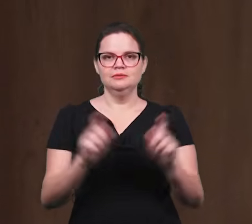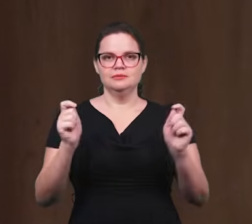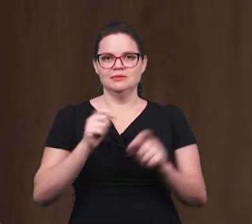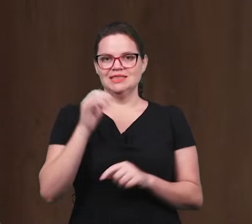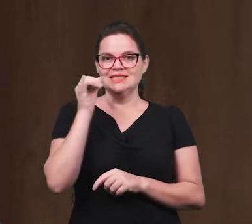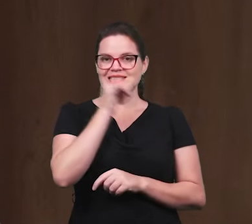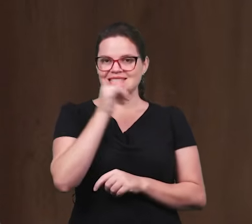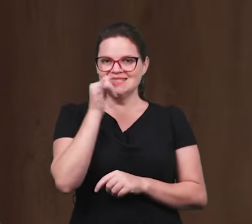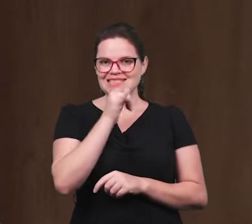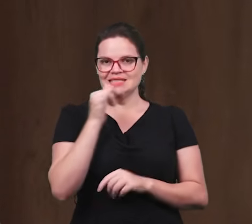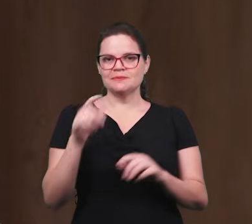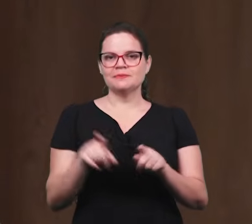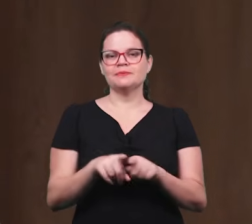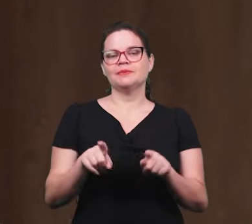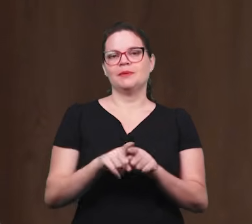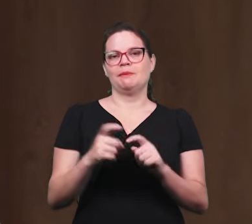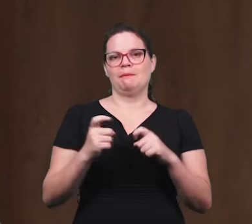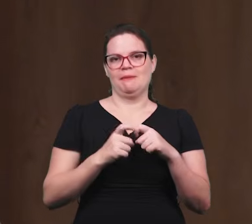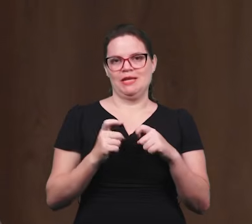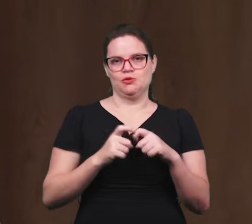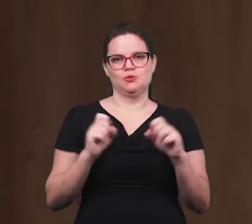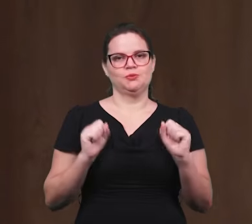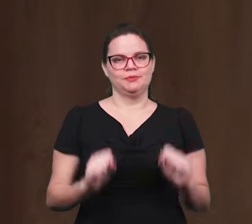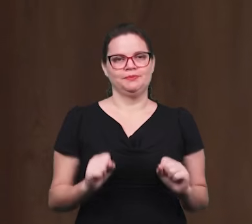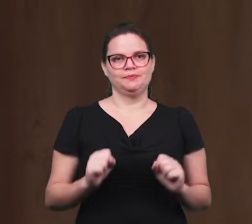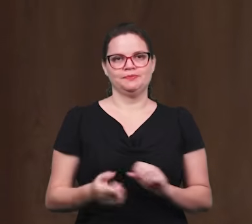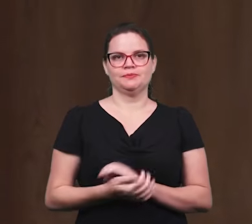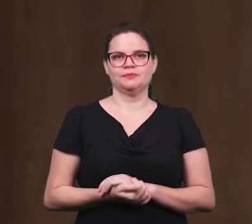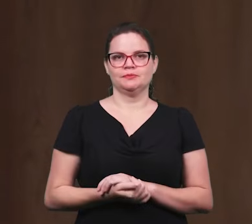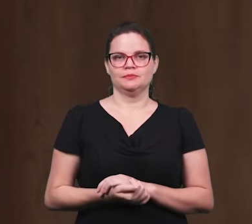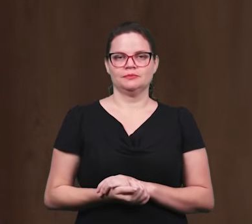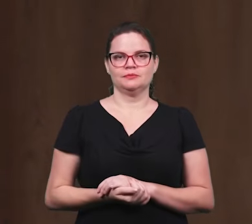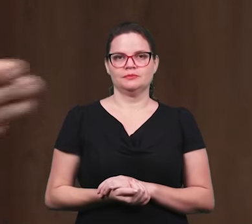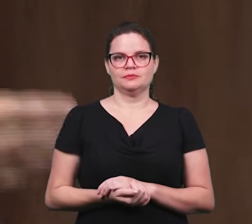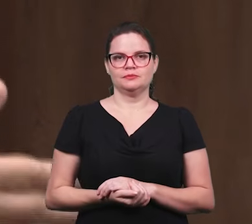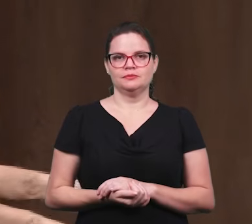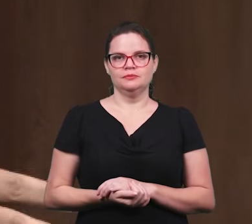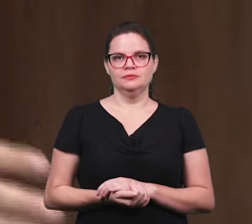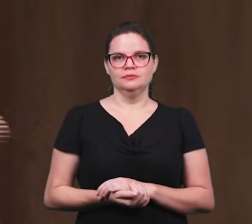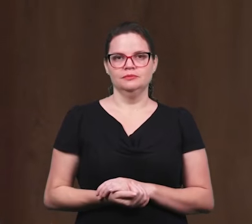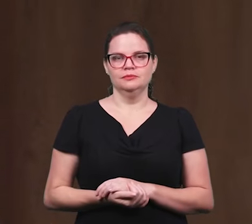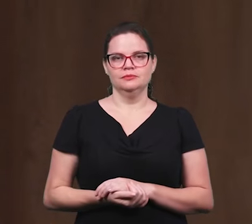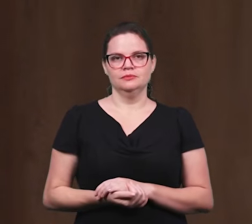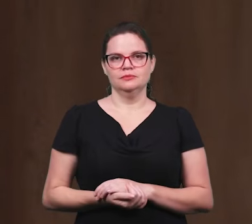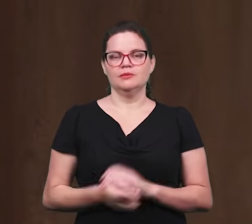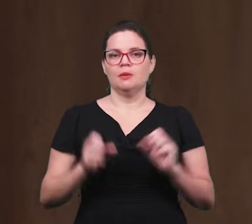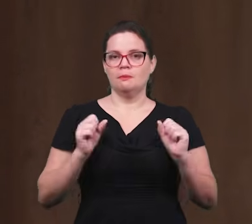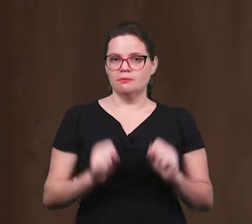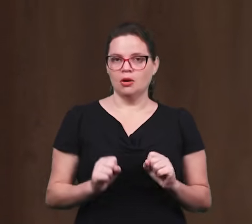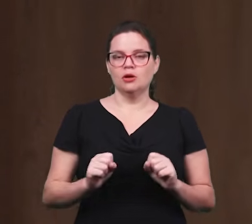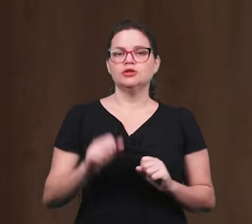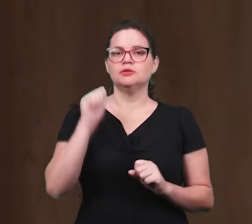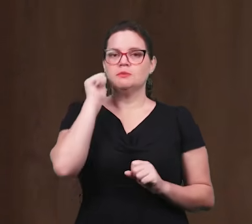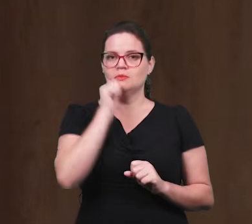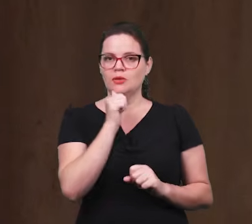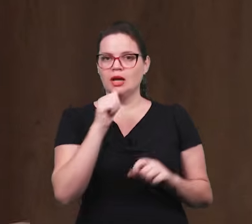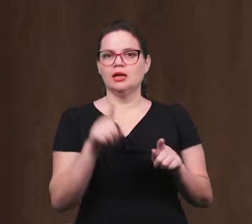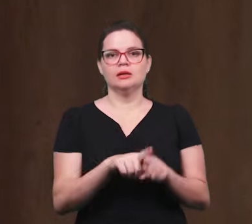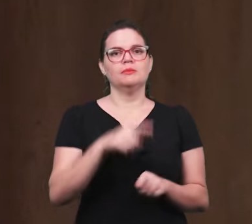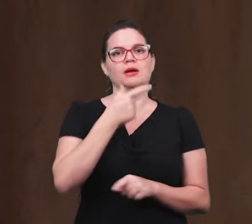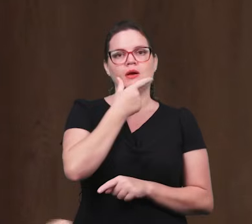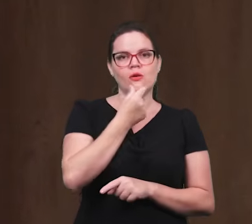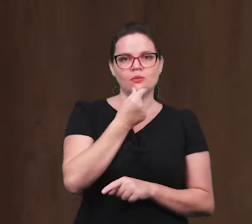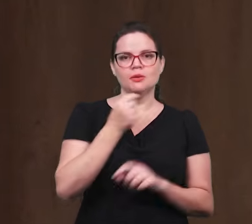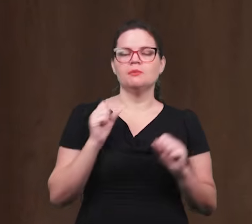e aos médicos. Então, e dos dois sexos. Então, não só os homens, como também as mulheres têm as mesmas oportunidades.